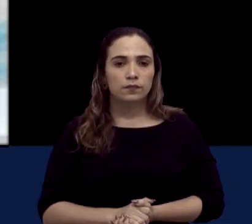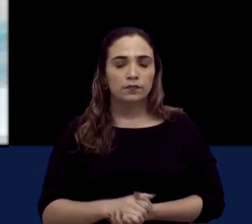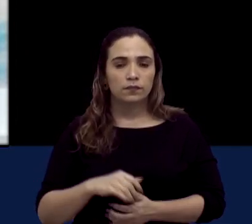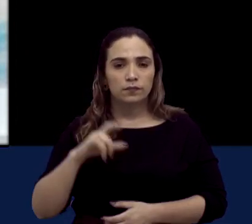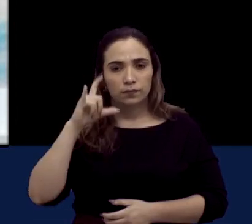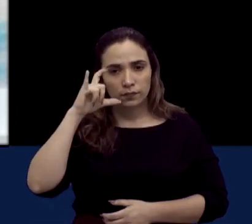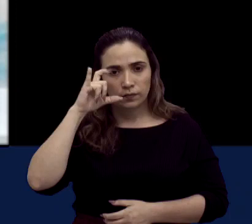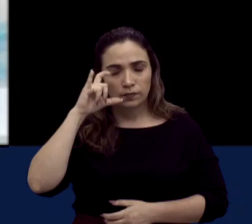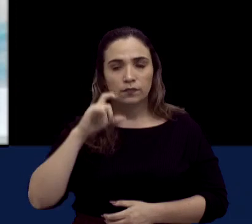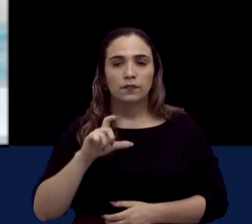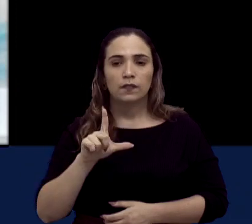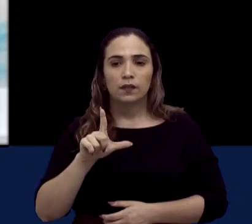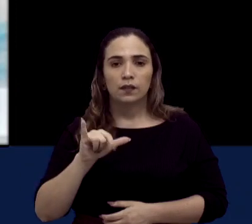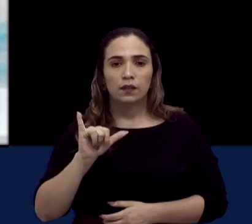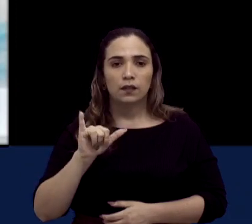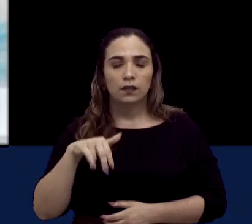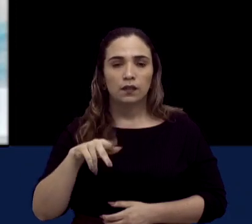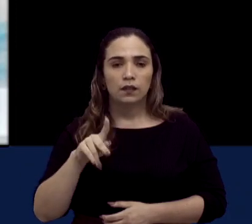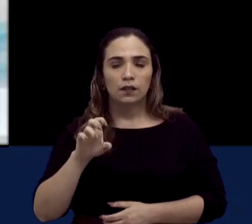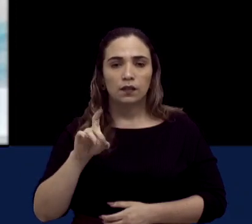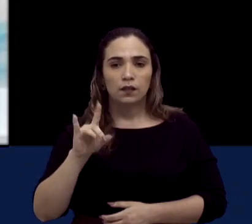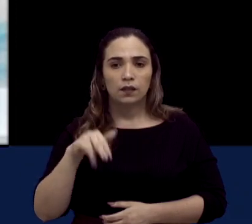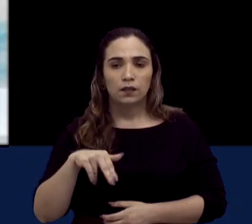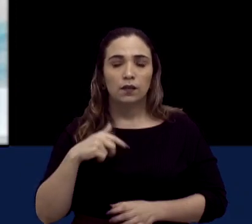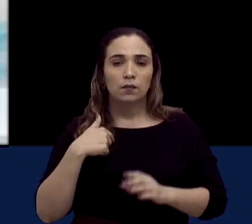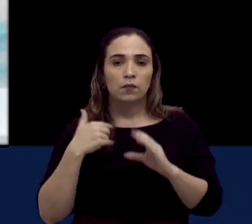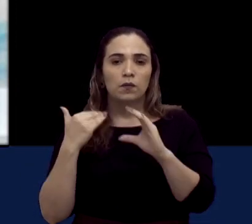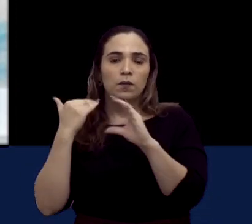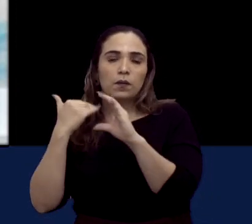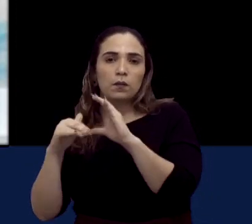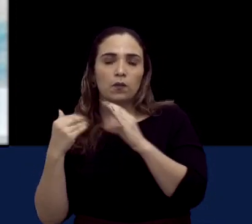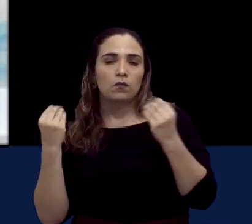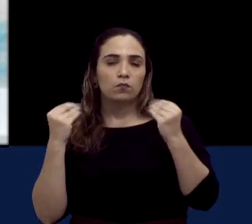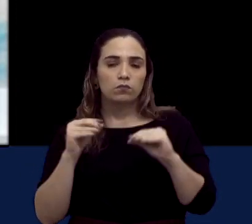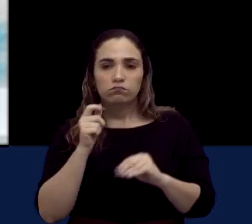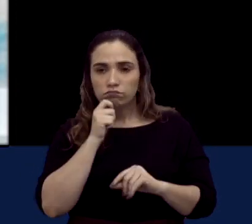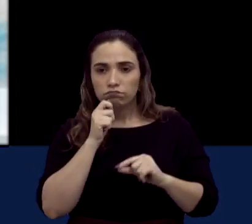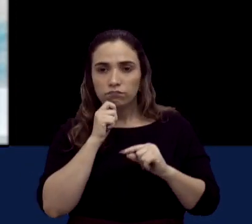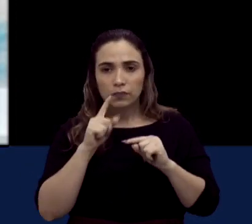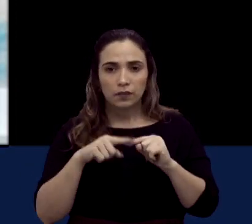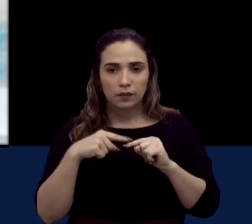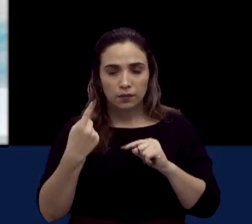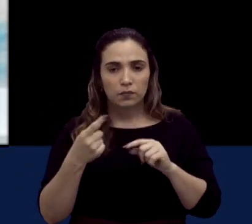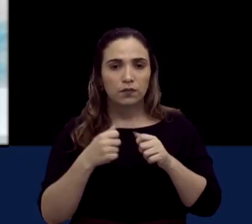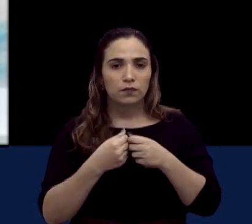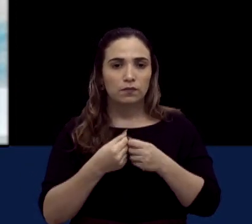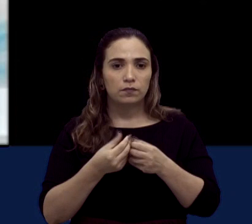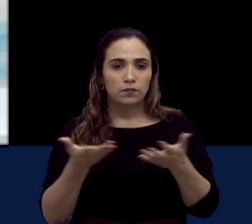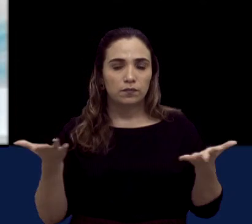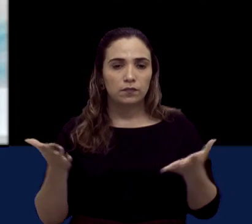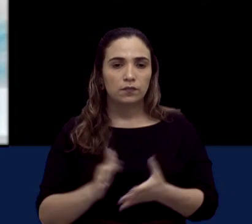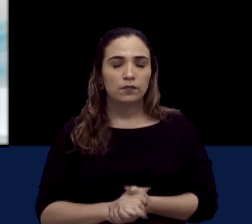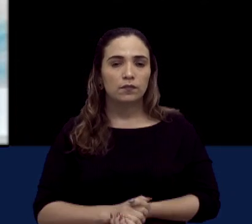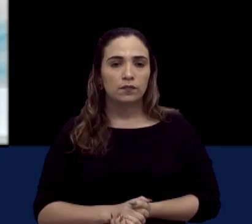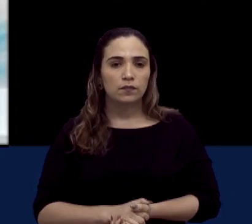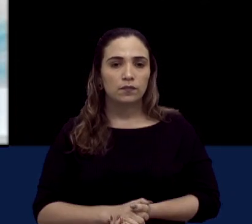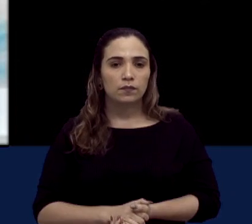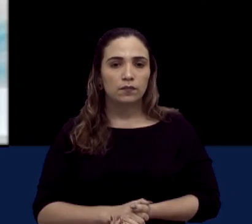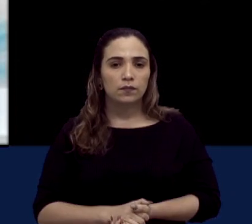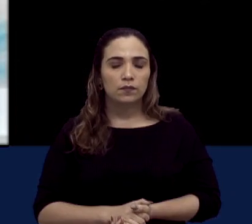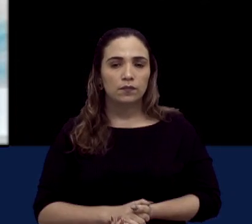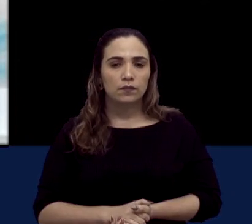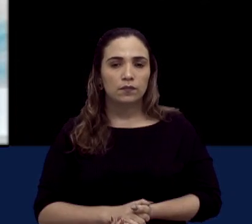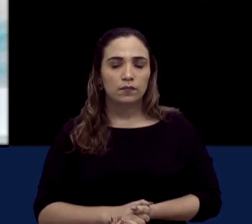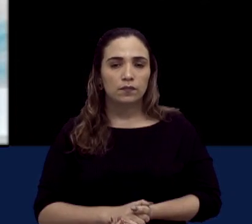meu LinkedIn, esqueci de botar meu e-mail, mas depois a gente passa para vocês. E estou à